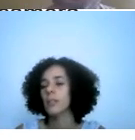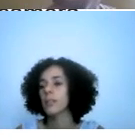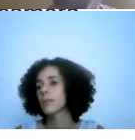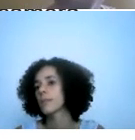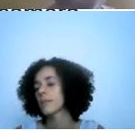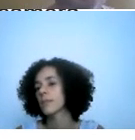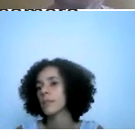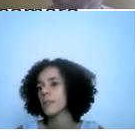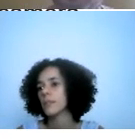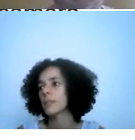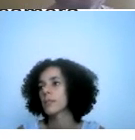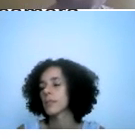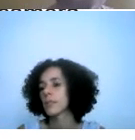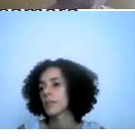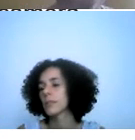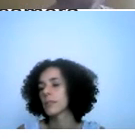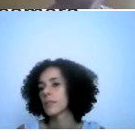ocorrência. Sim.